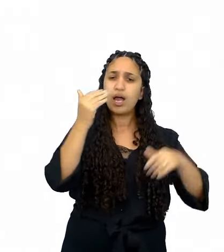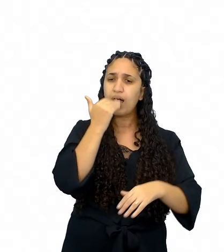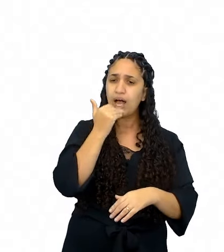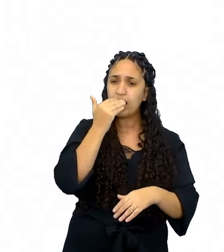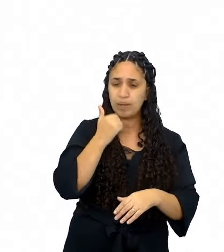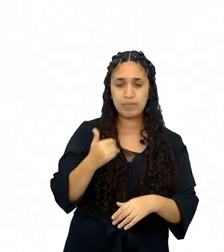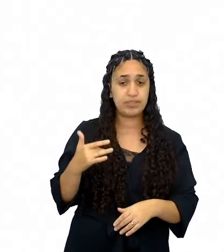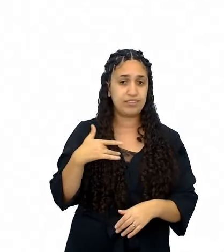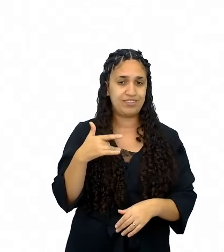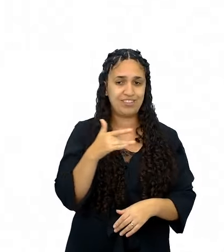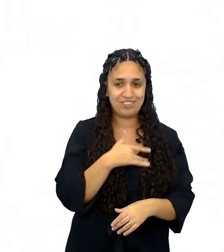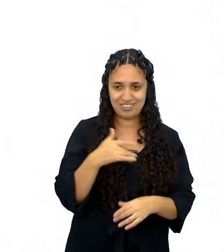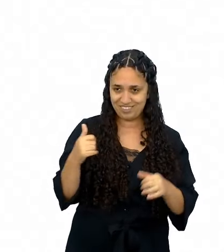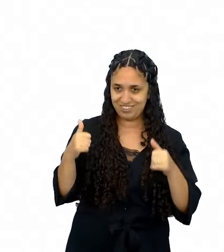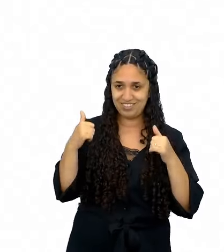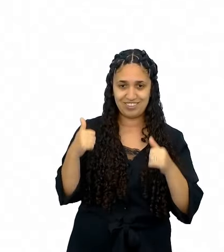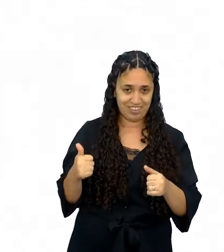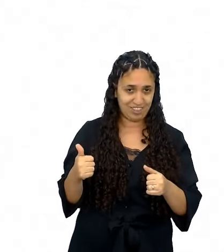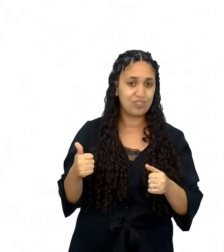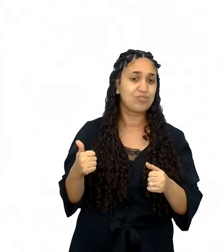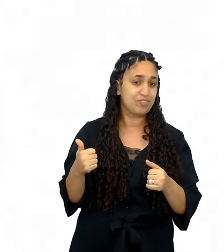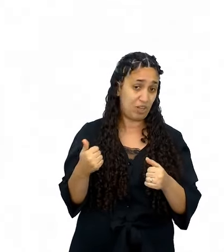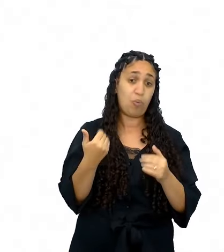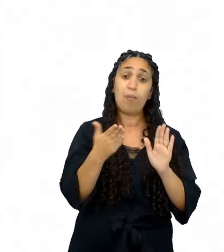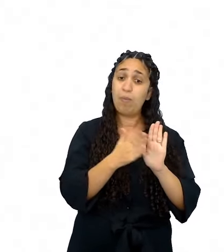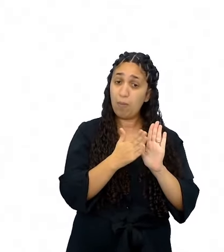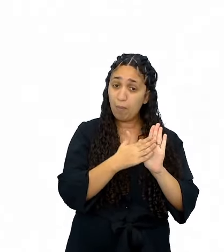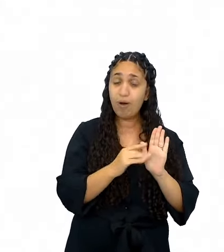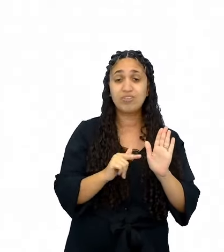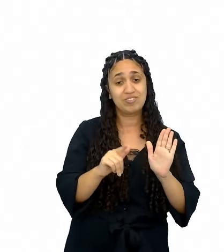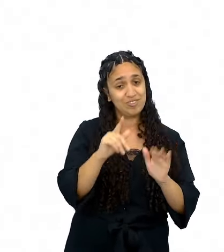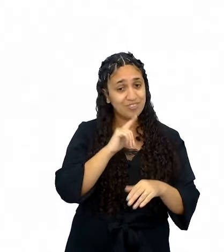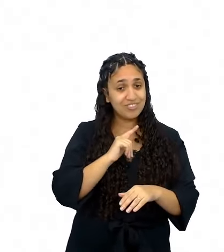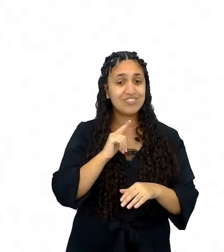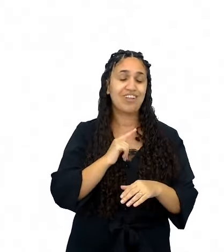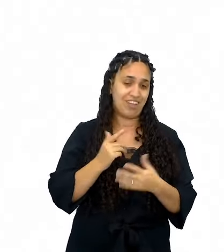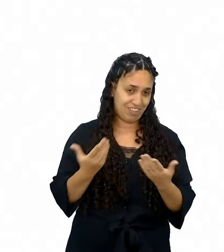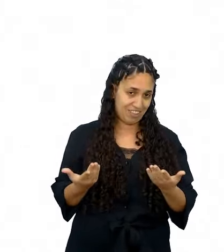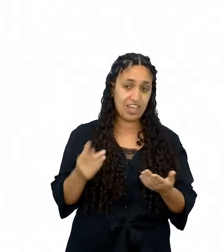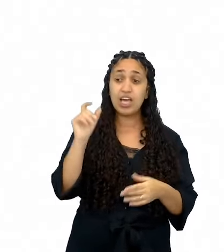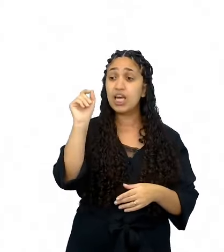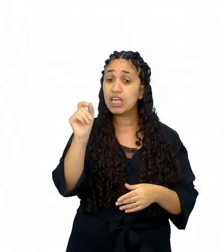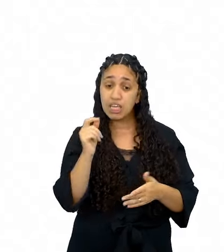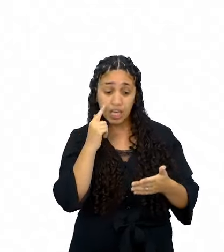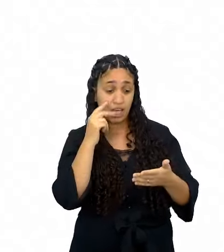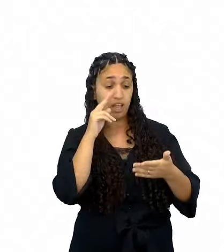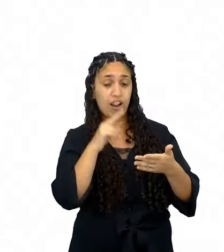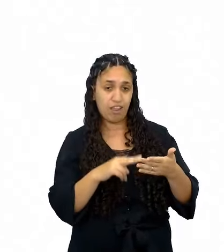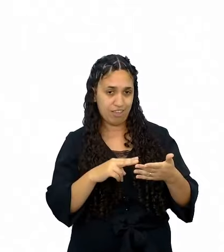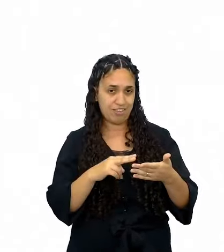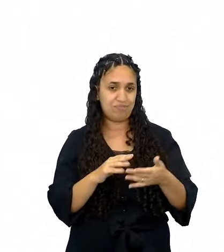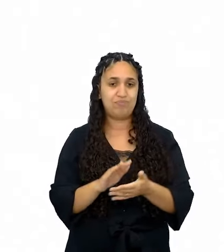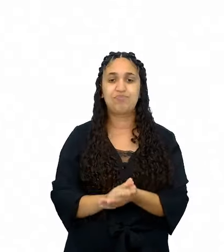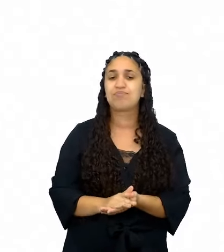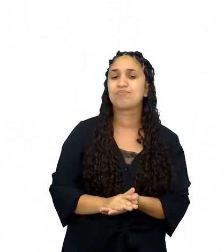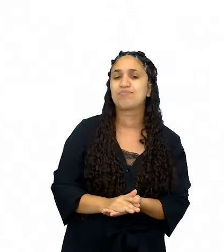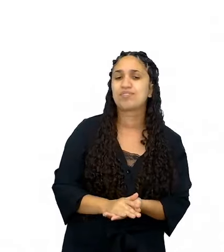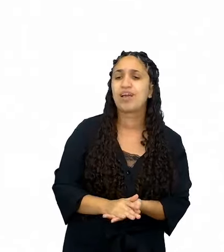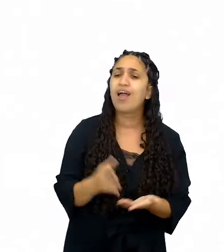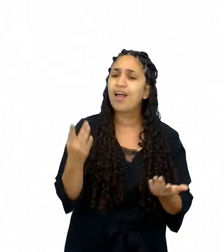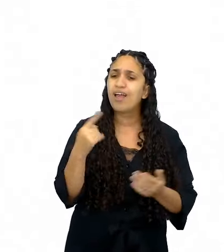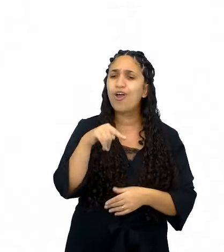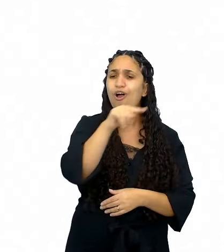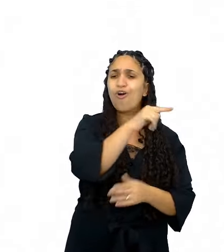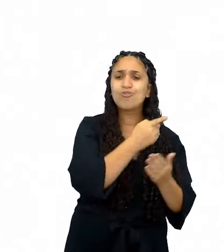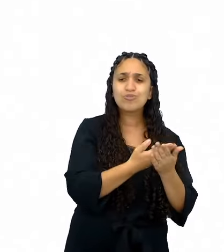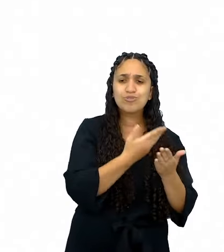não é? E o que os estudantes poderão aprender com essa sequência didática? Qual é o seu propósito didático? O